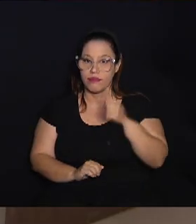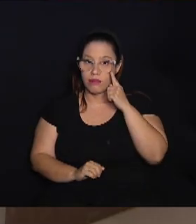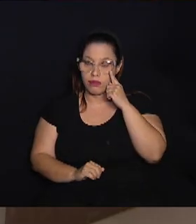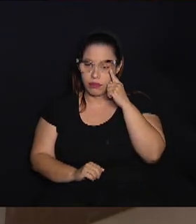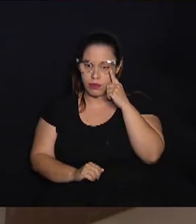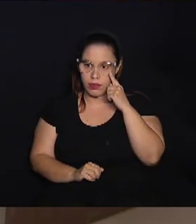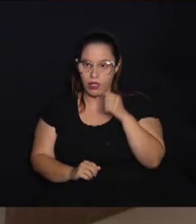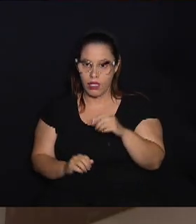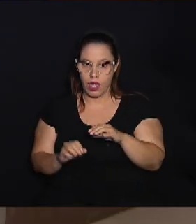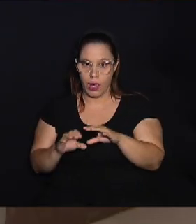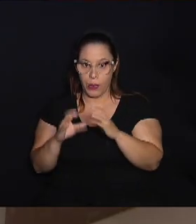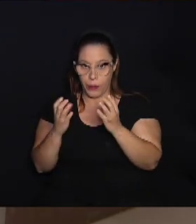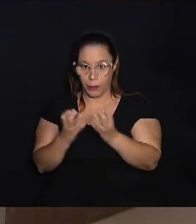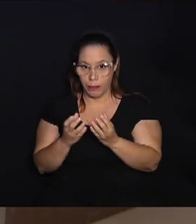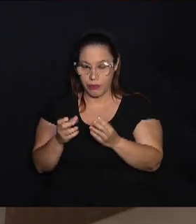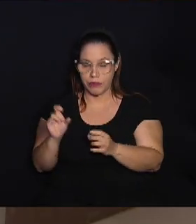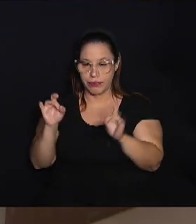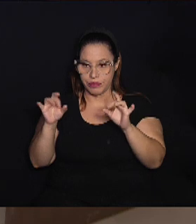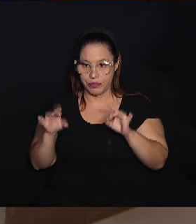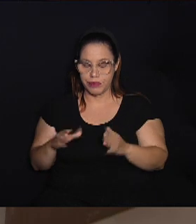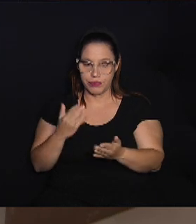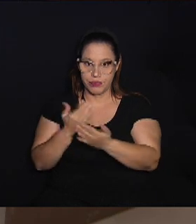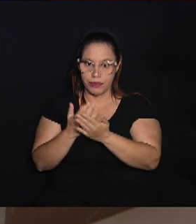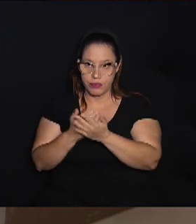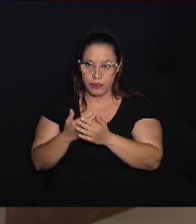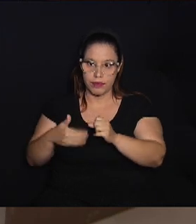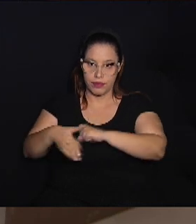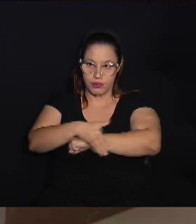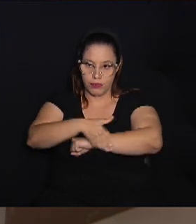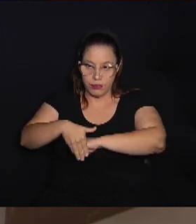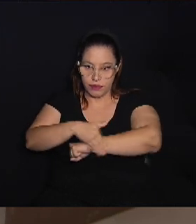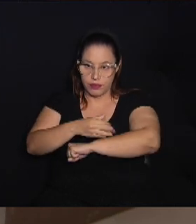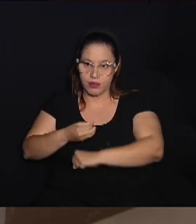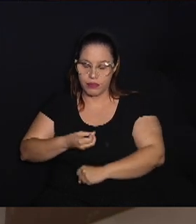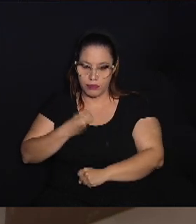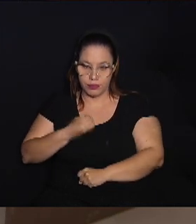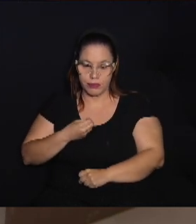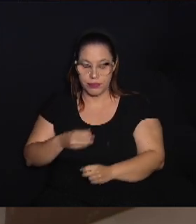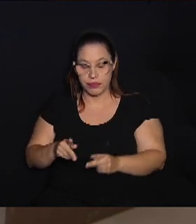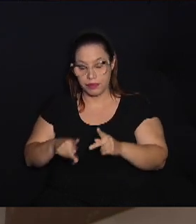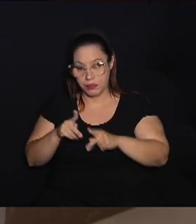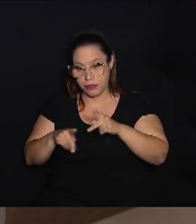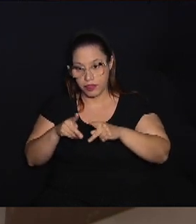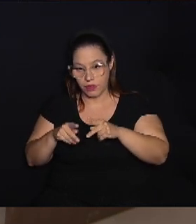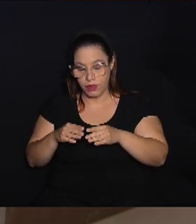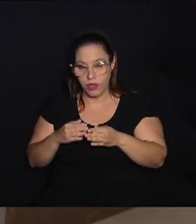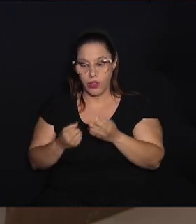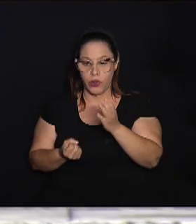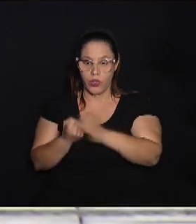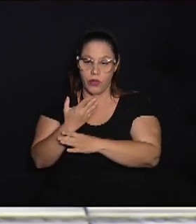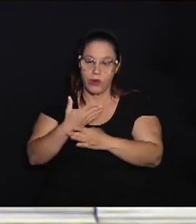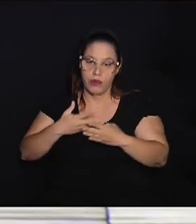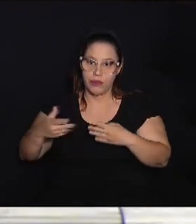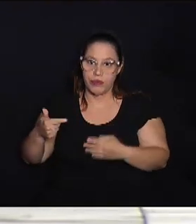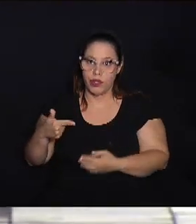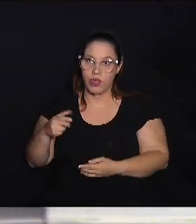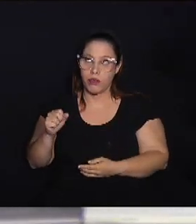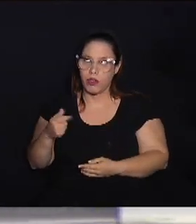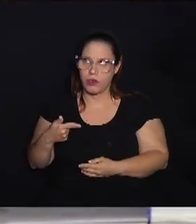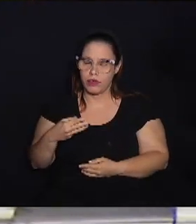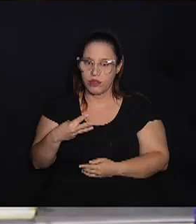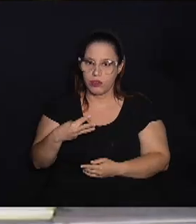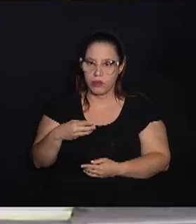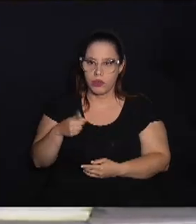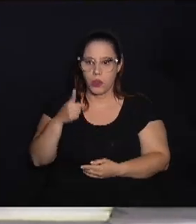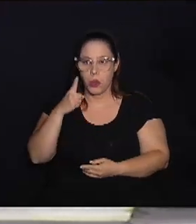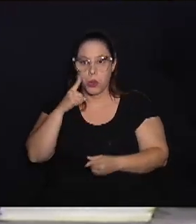A Comissão Especial de Estudos da População em Situação de Rua foi criada e prorrogada em 2023. O objetivo é